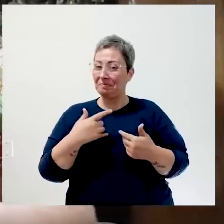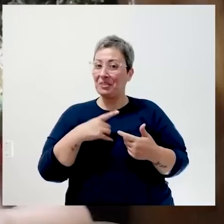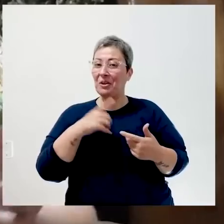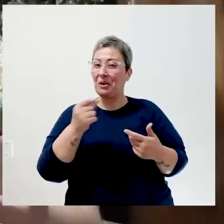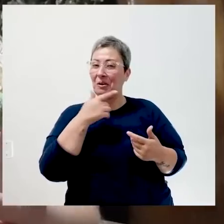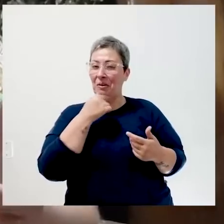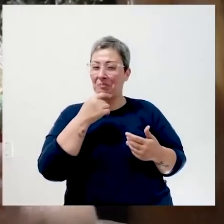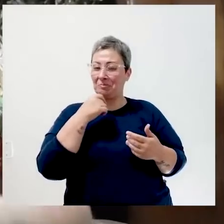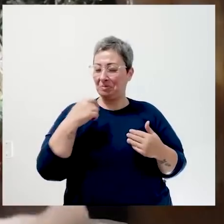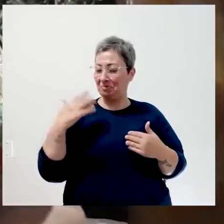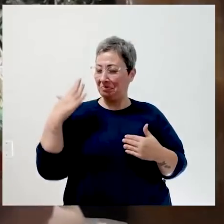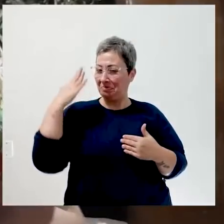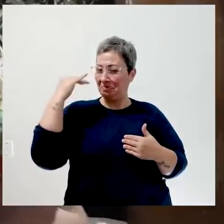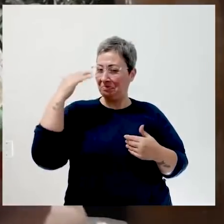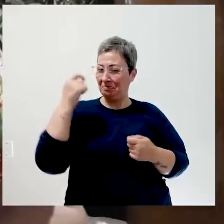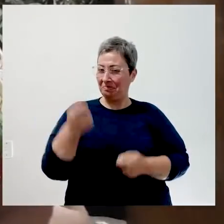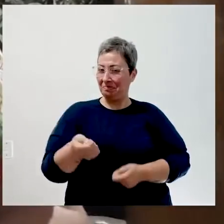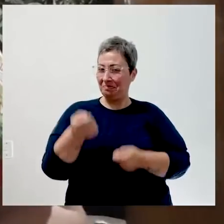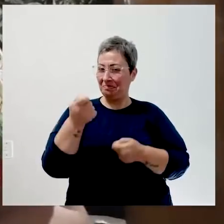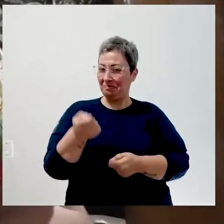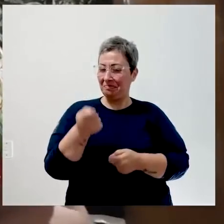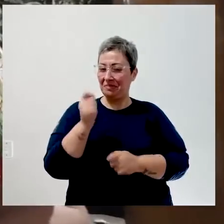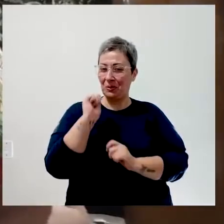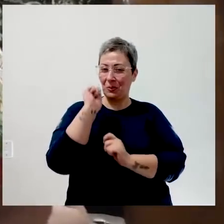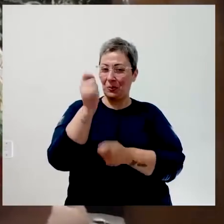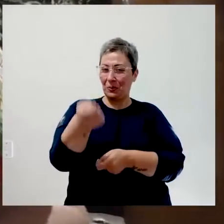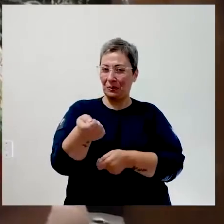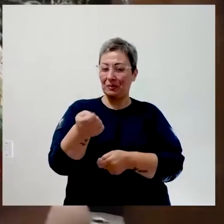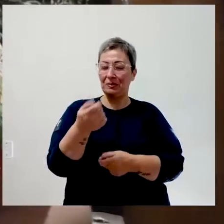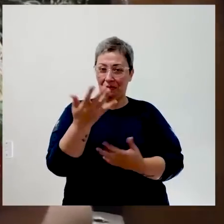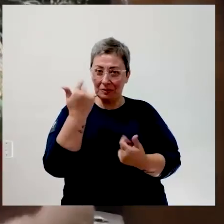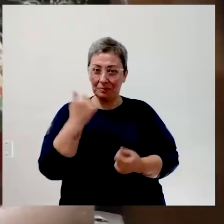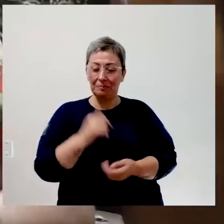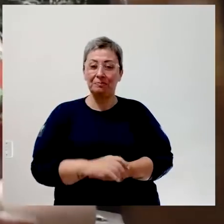um grande pescador. Você vem comigo? Vem!